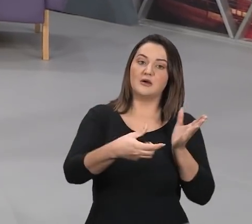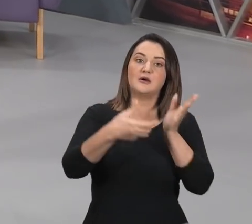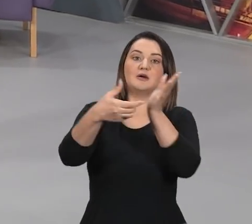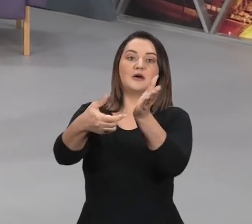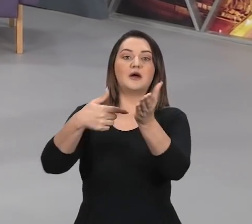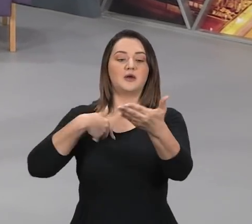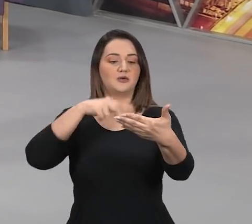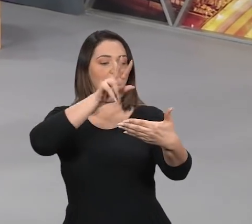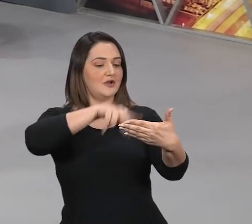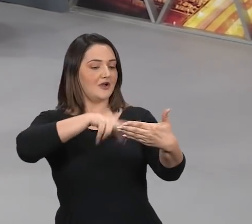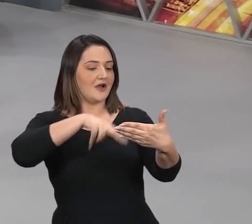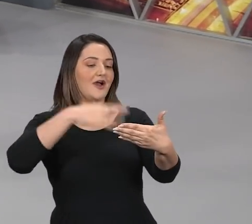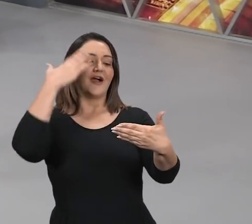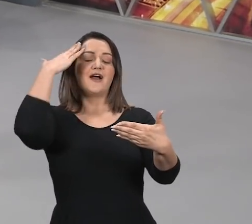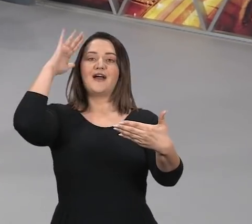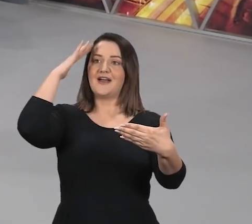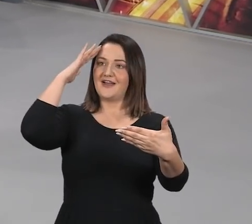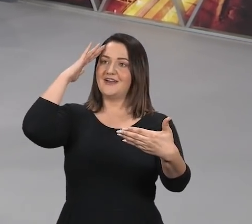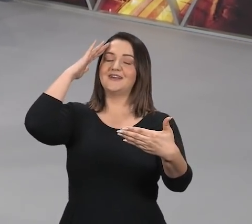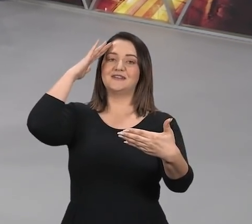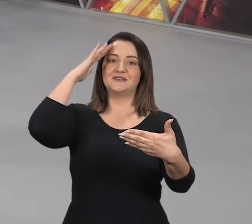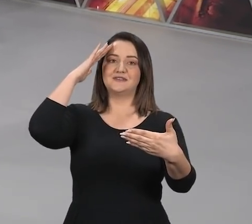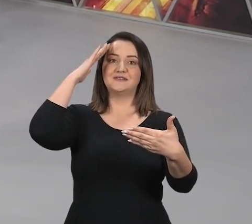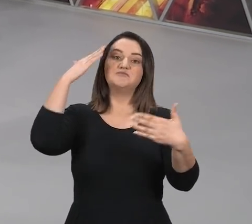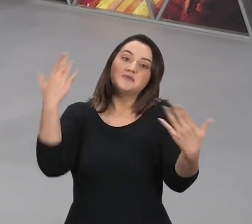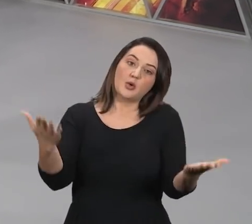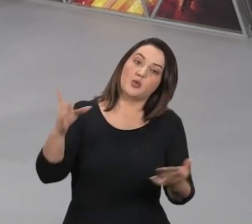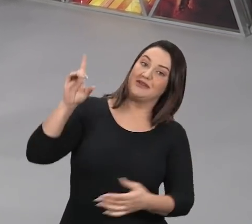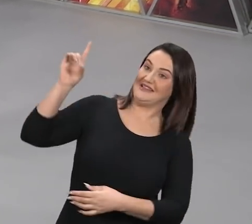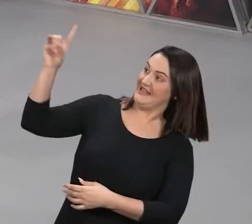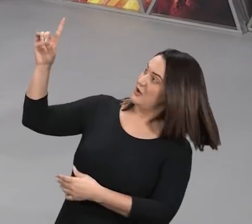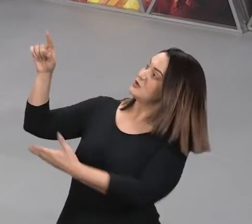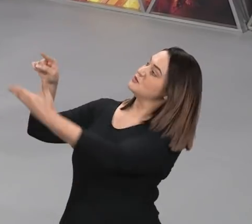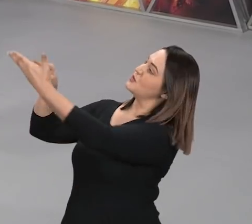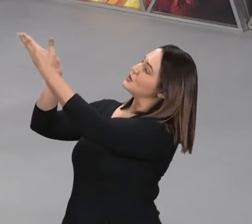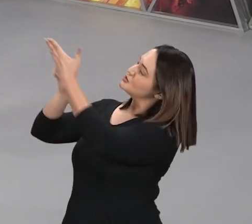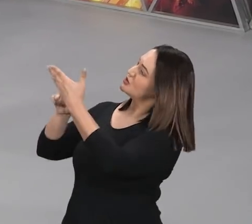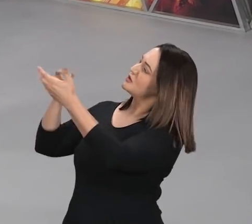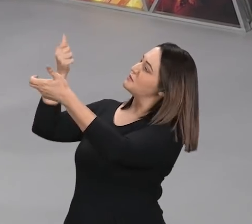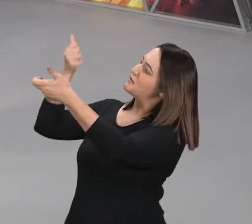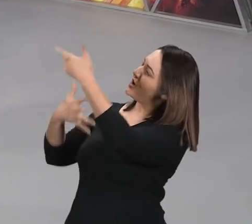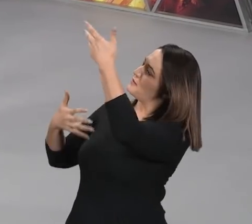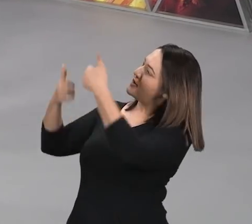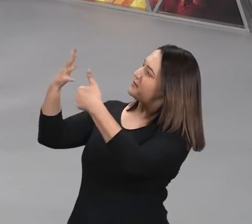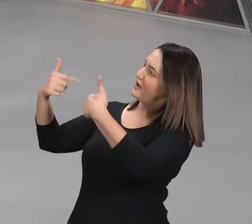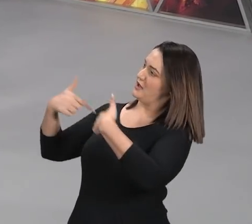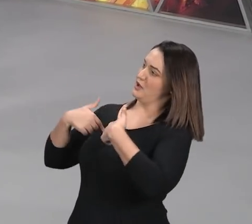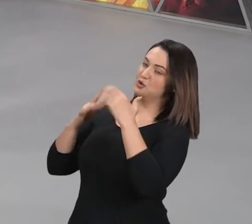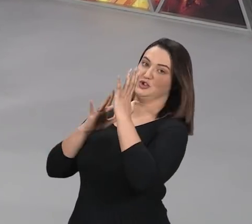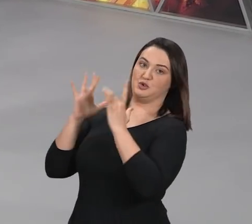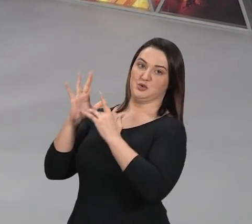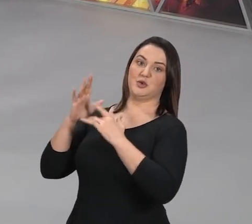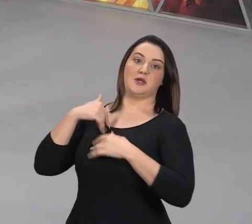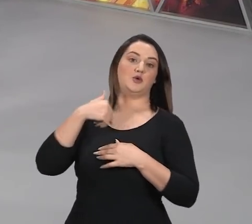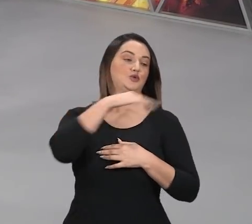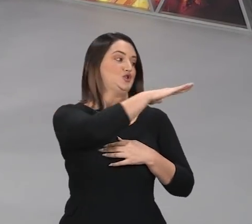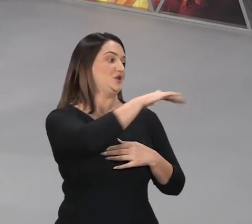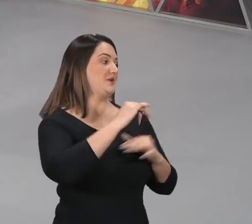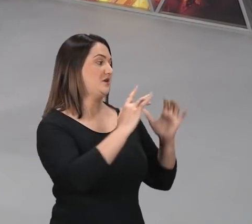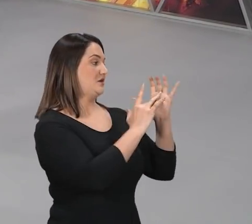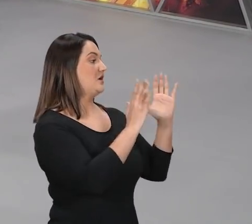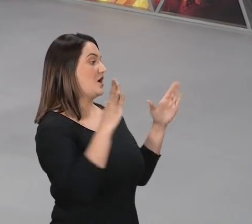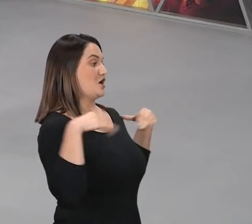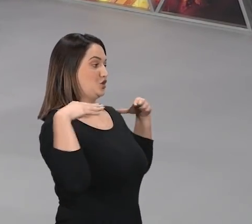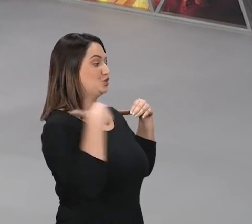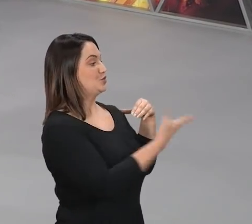escrito de uma maneira impressionante, chegou até nós de uma maneira impressionante. Foi assim: Deus revelou a Jesus, Jesus revelou